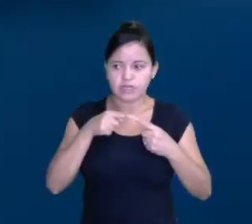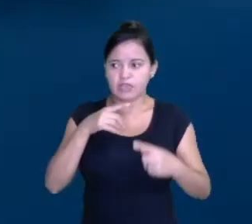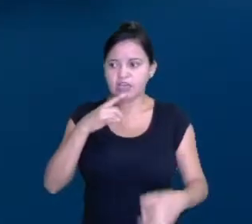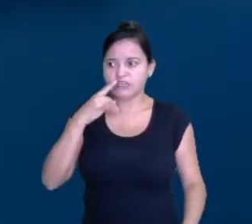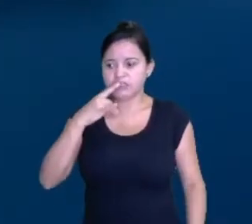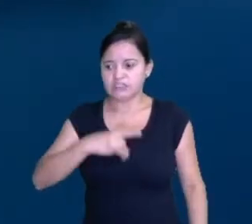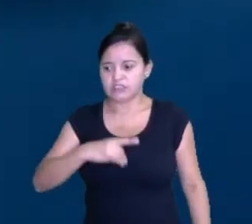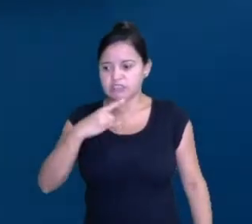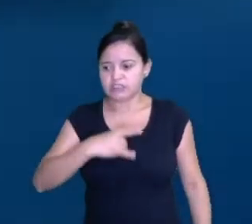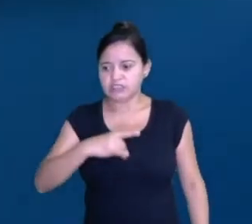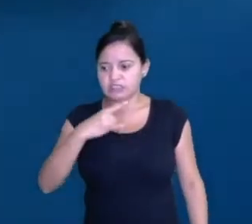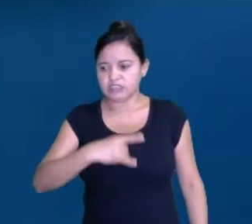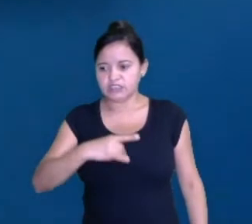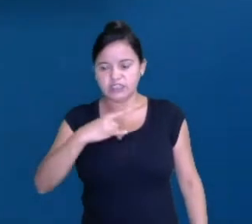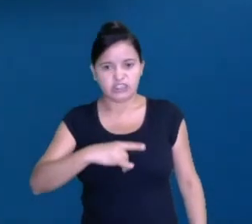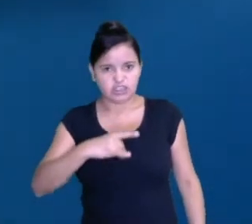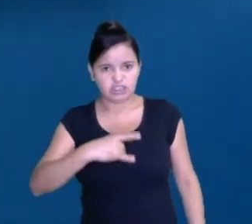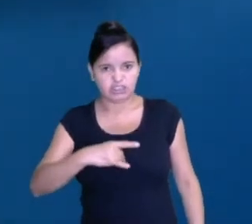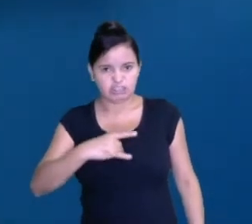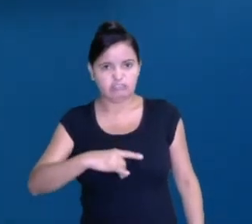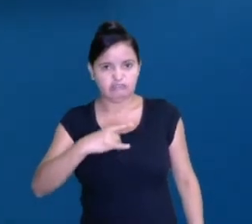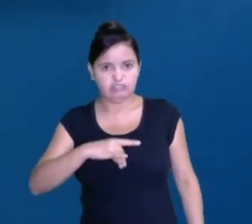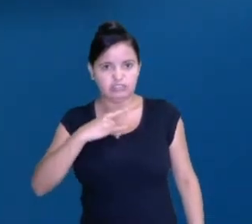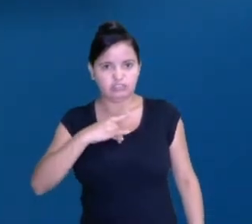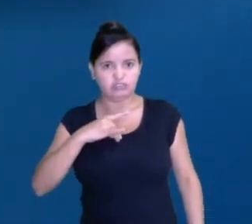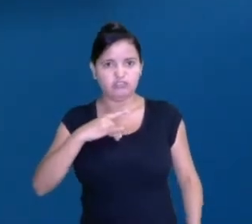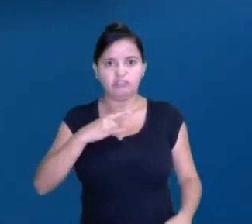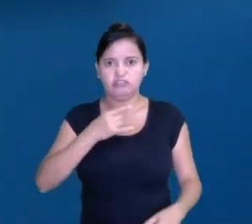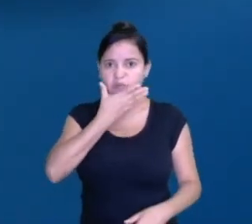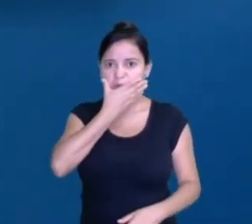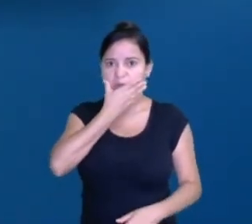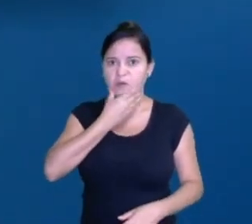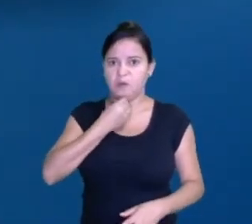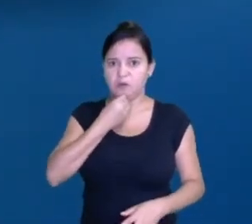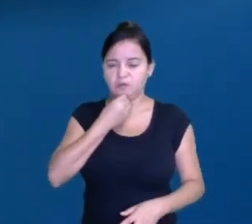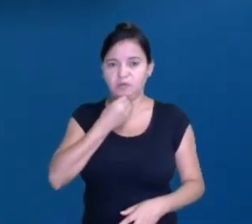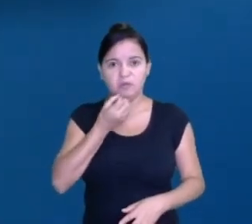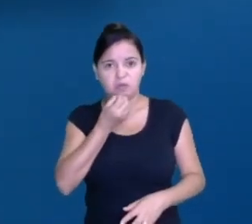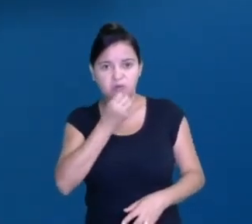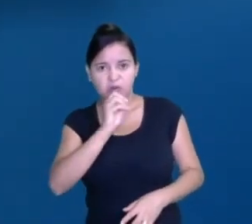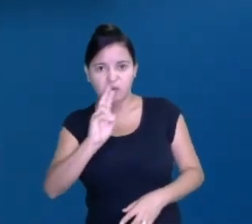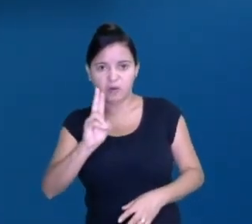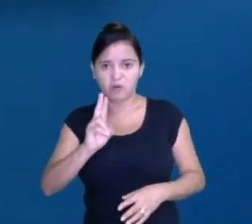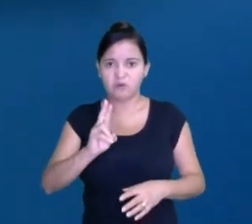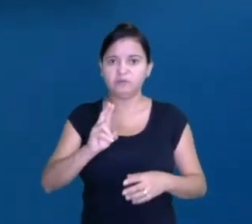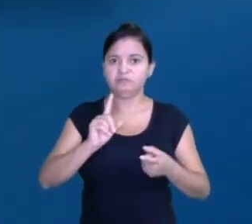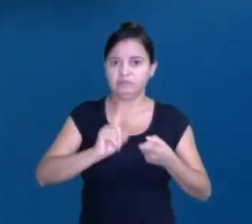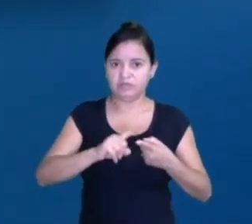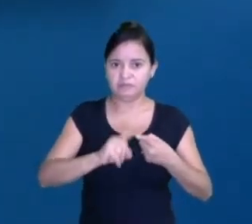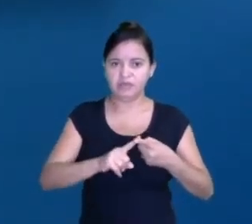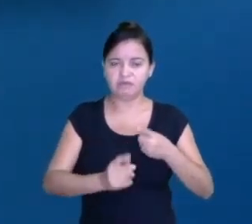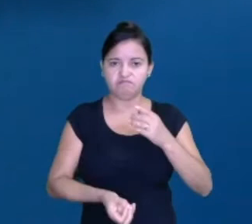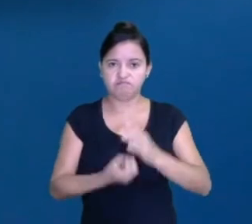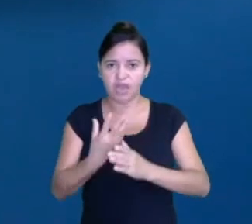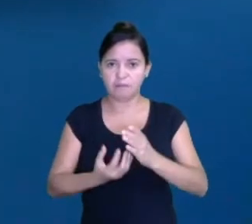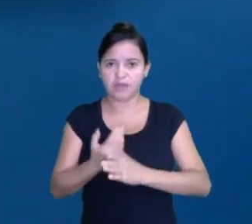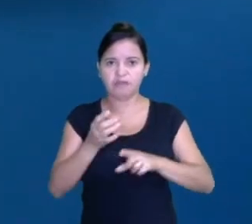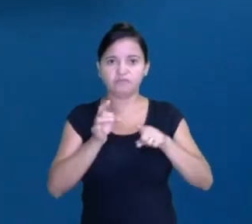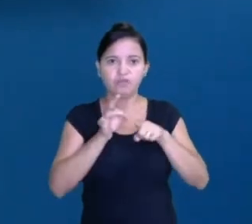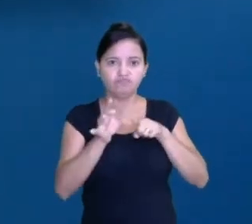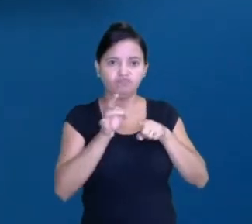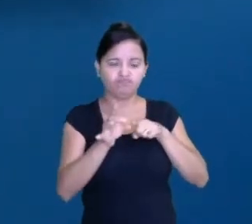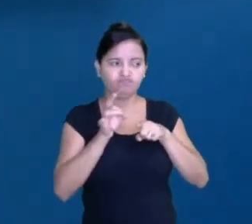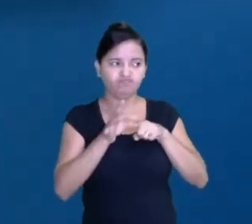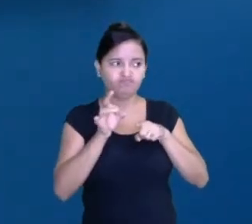estimular o processo da gametogênese, tá? Ou da espermatogênese para a produção dos espermas. Já o